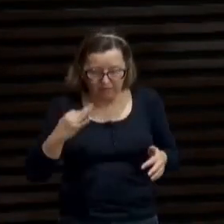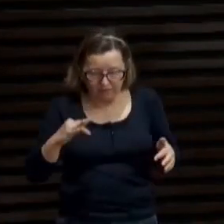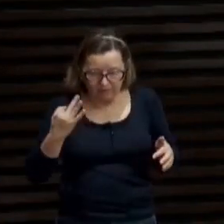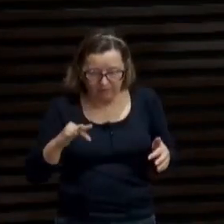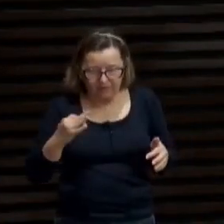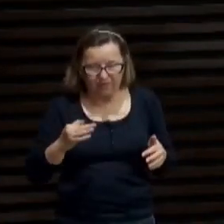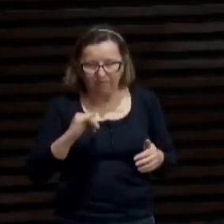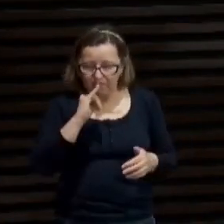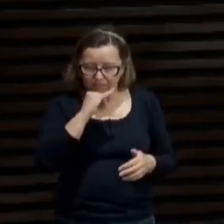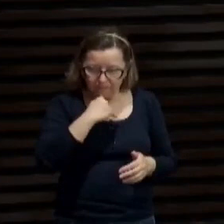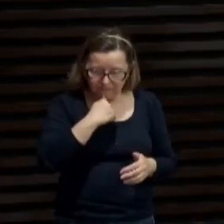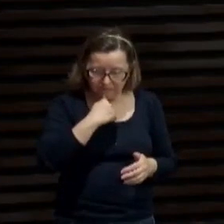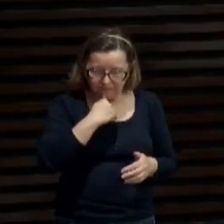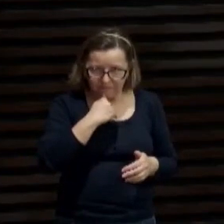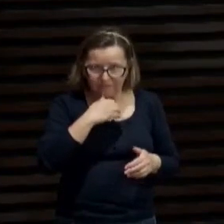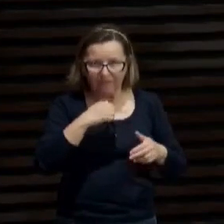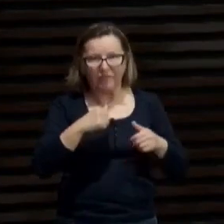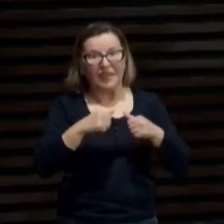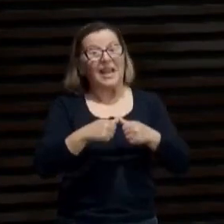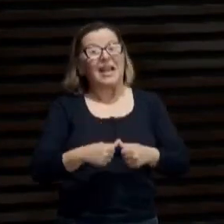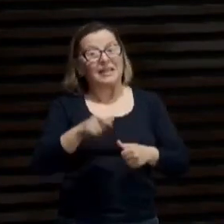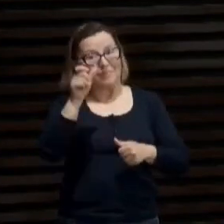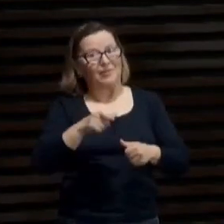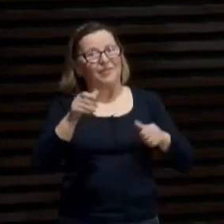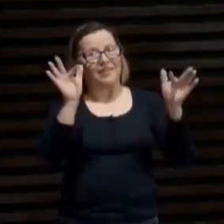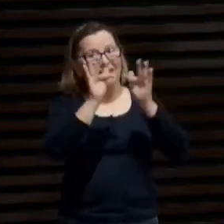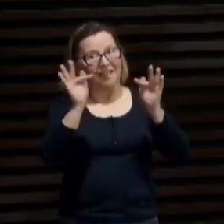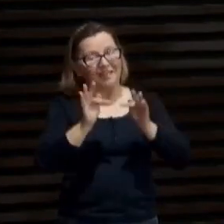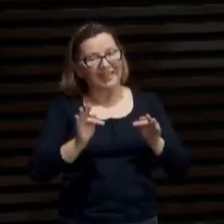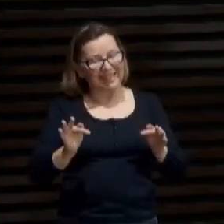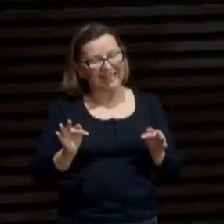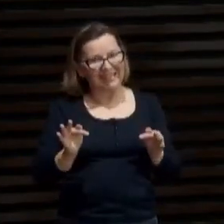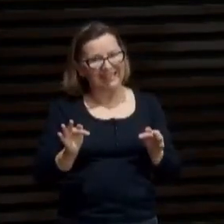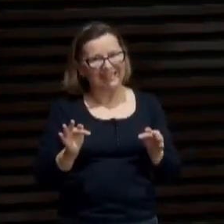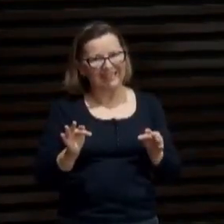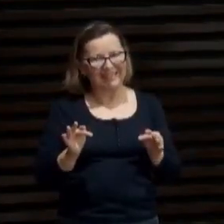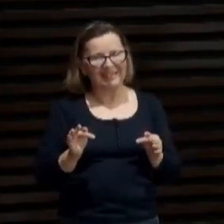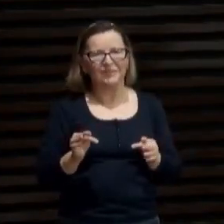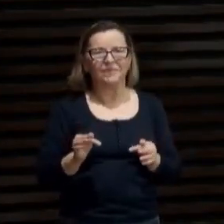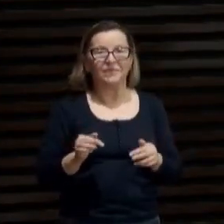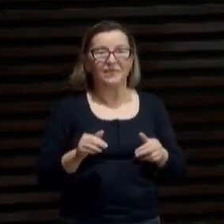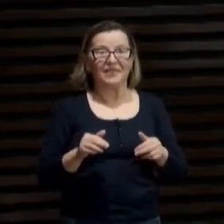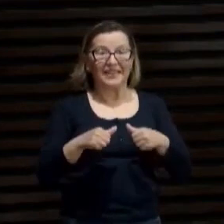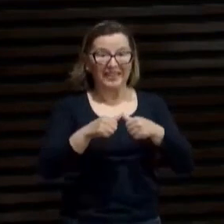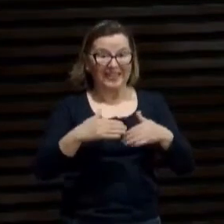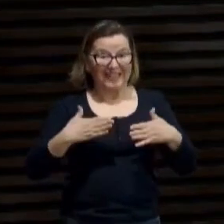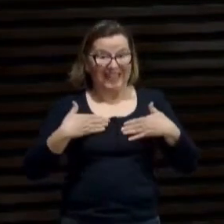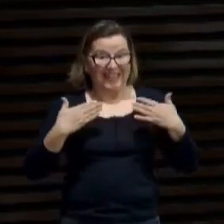que entristece. Esse é o bem-aventurado, meus amados. Isso é bem-aventurança. Isso é alegria